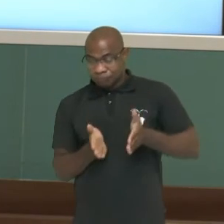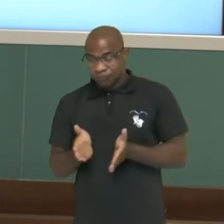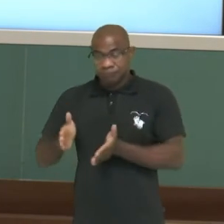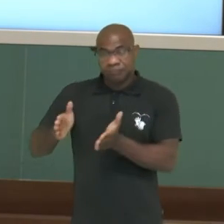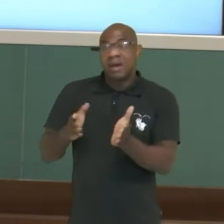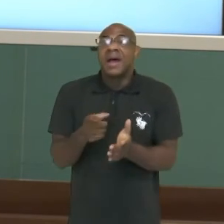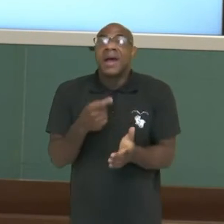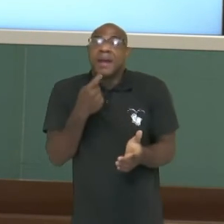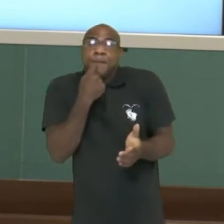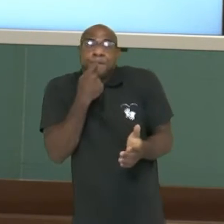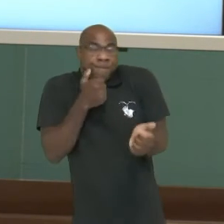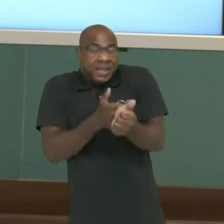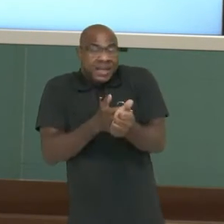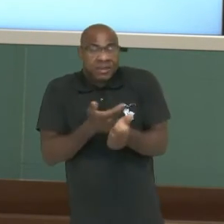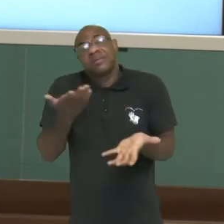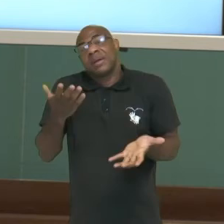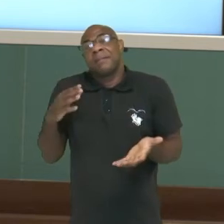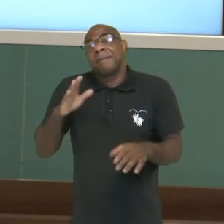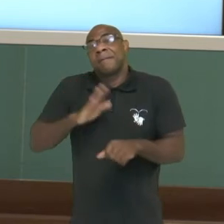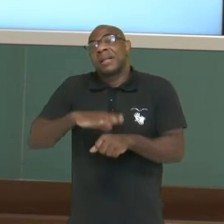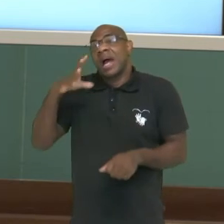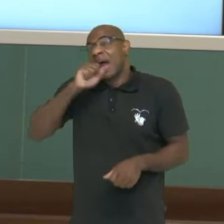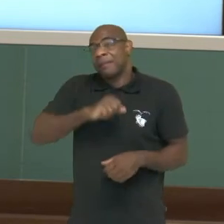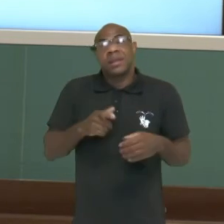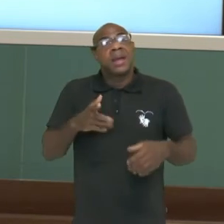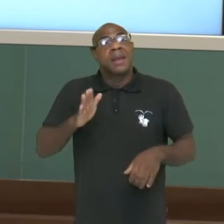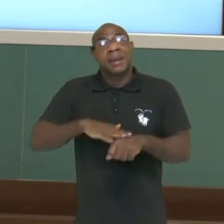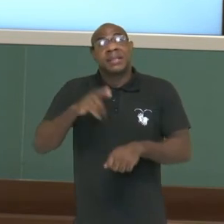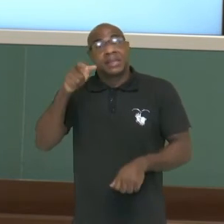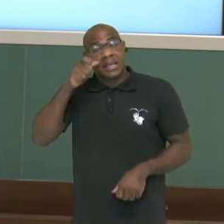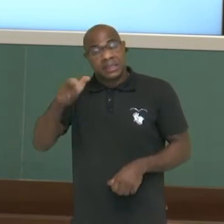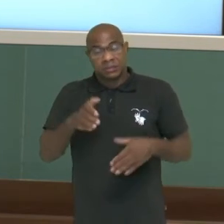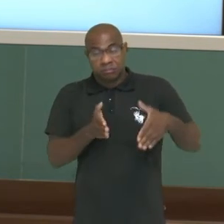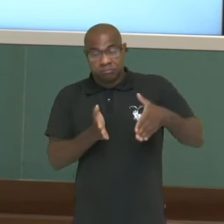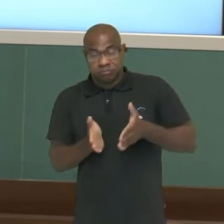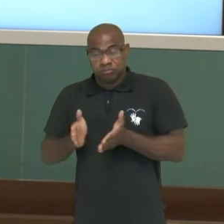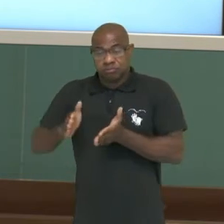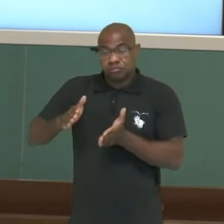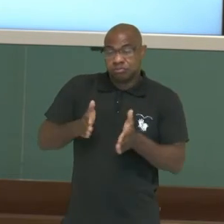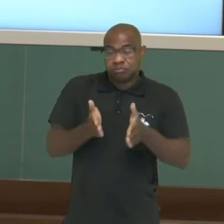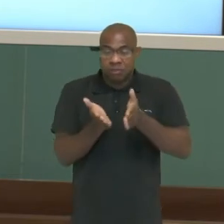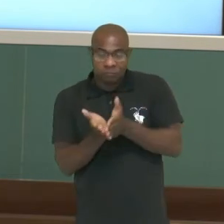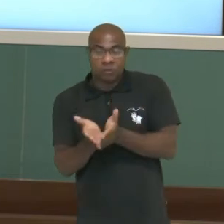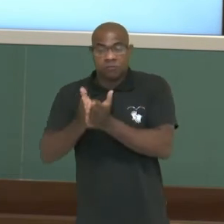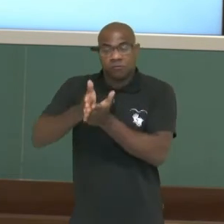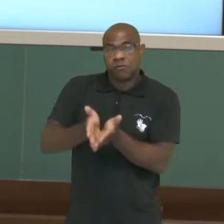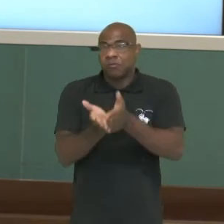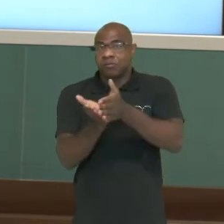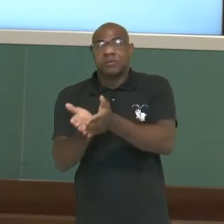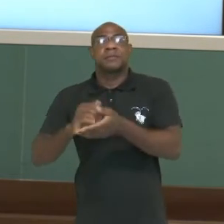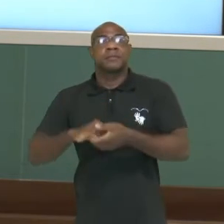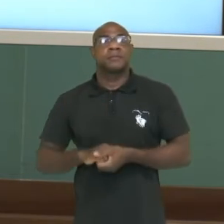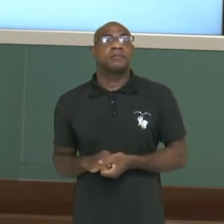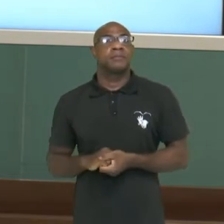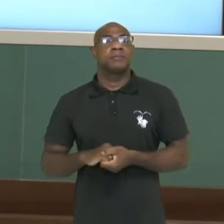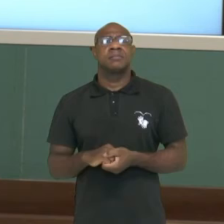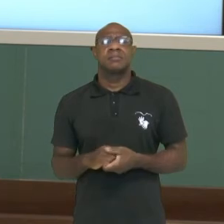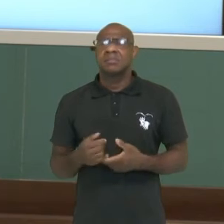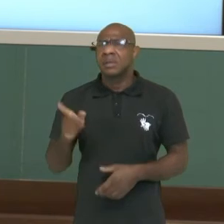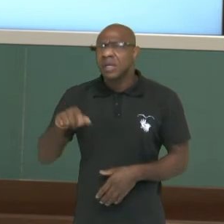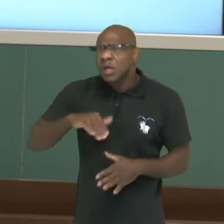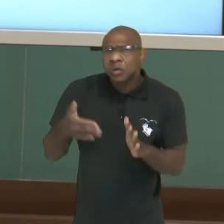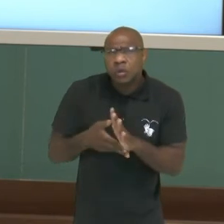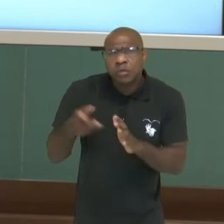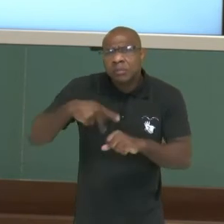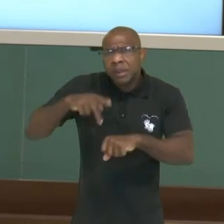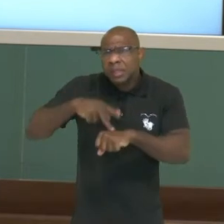dinheiro. Resultado, é mais interessante para algumas companhias de transporte marítimo, ok? Então, será que todos os